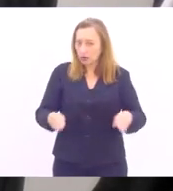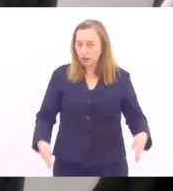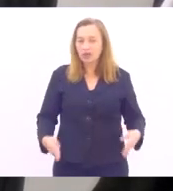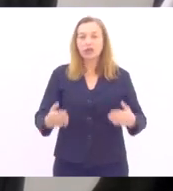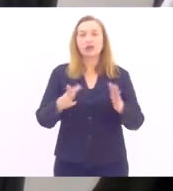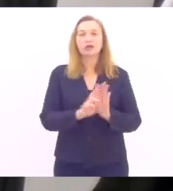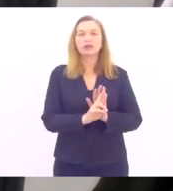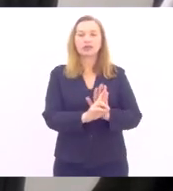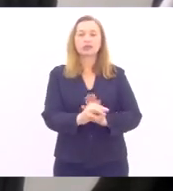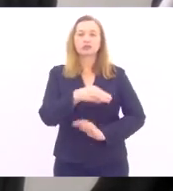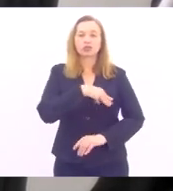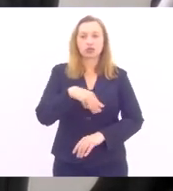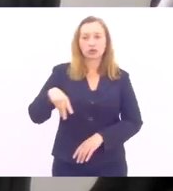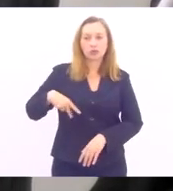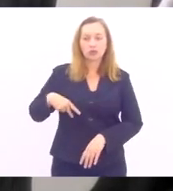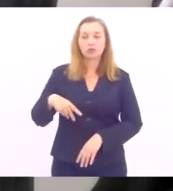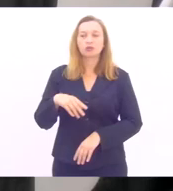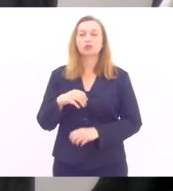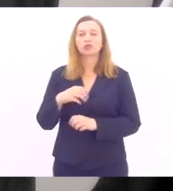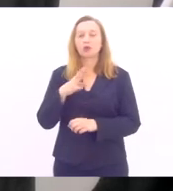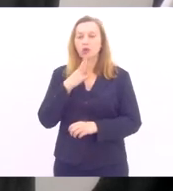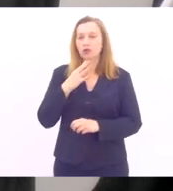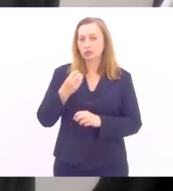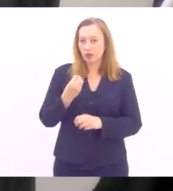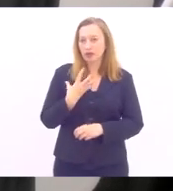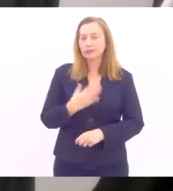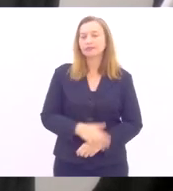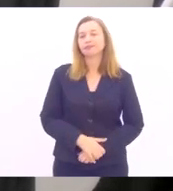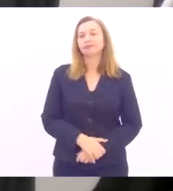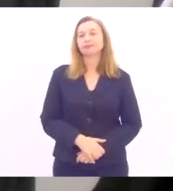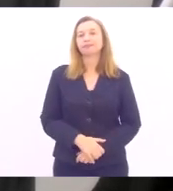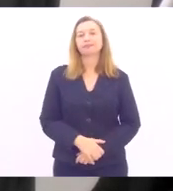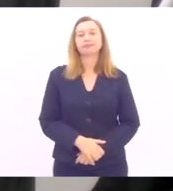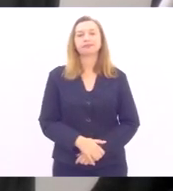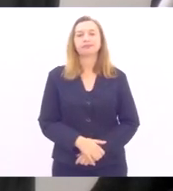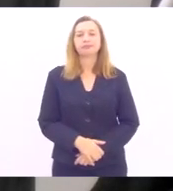representando o Ministério Público, que eu conheço de longa data, e